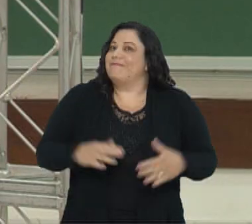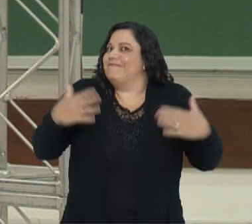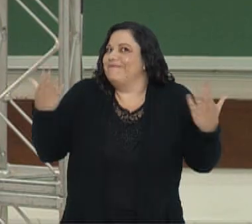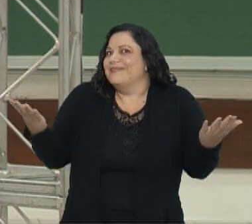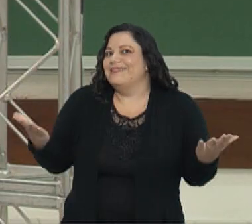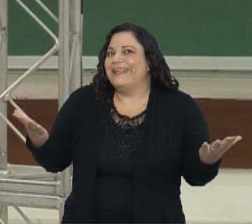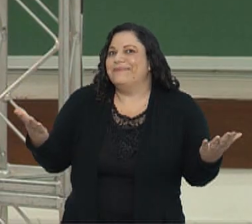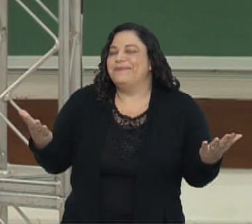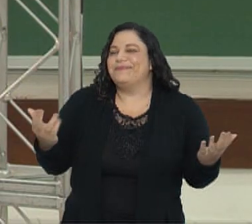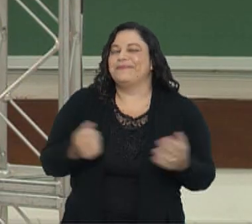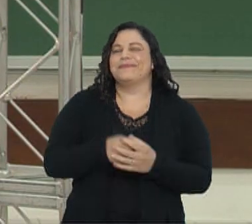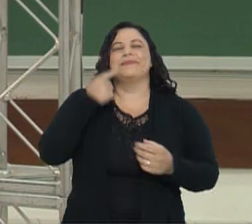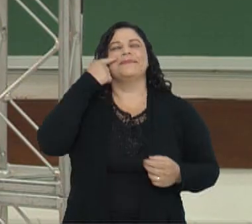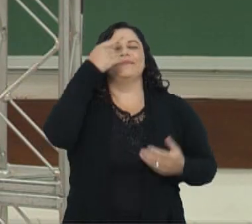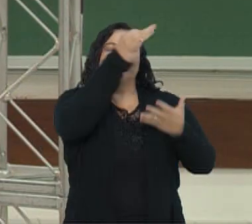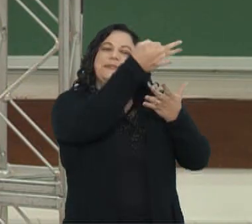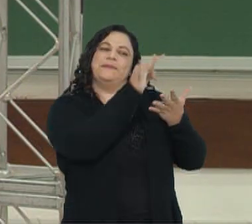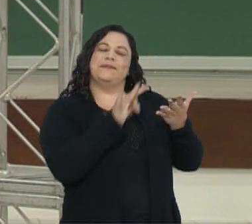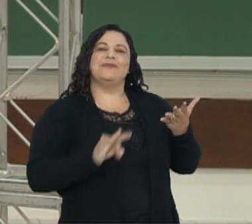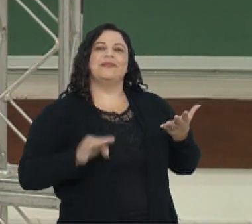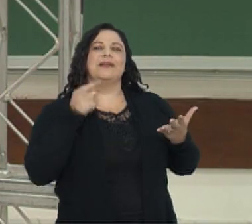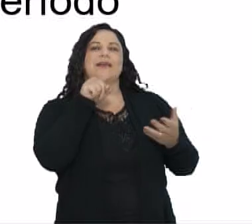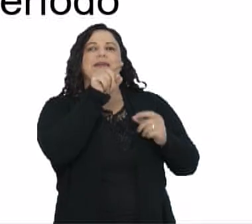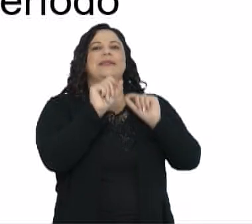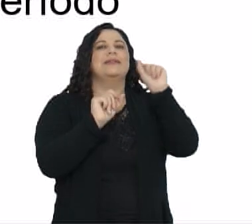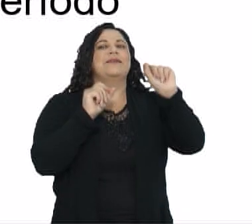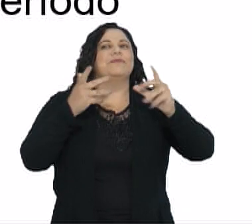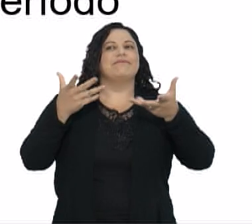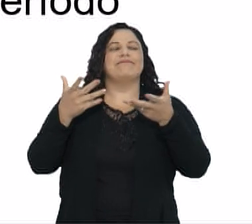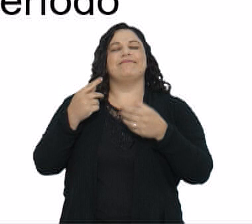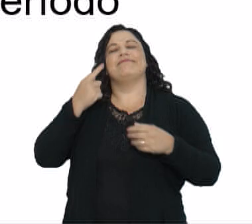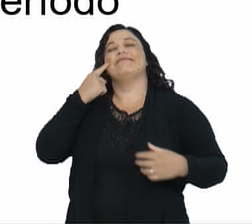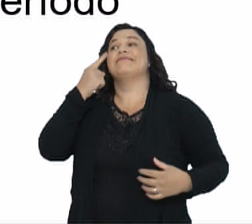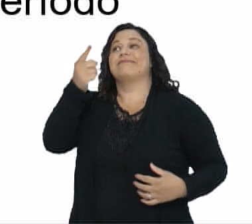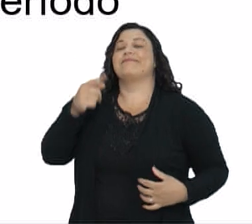aí, pessoal, vamos lá para a correção? Então, acompanhem lá.